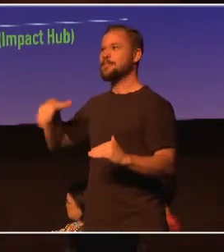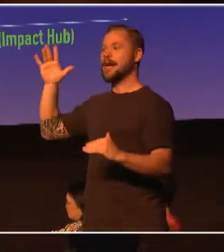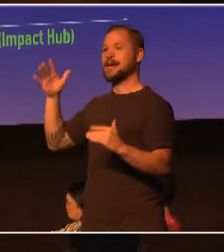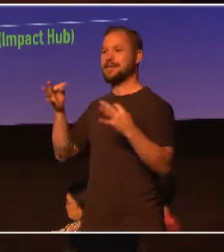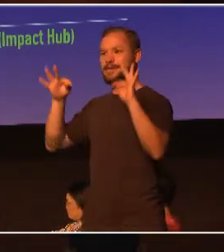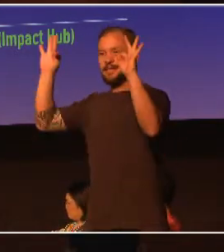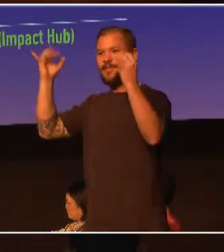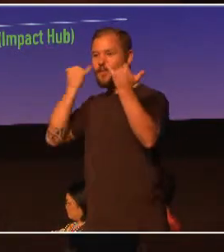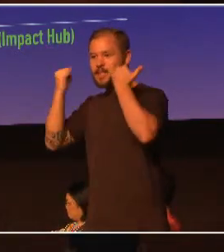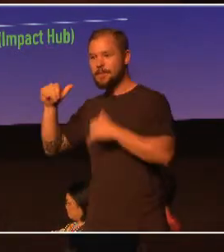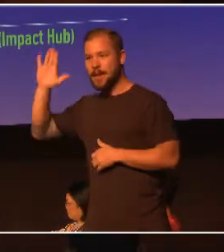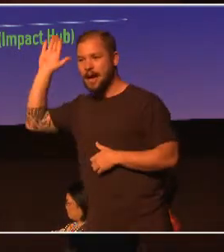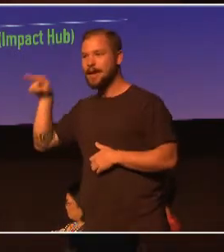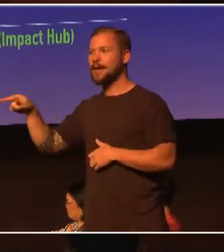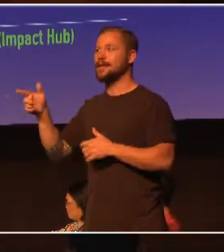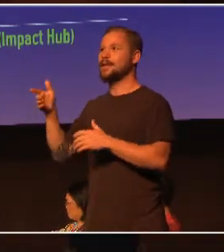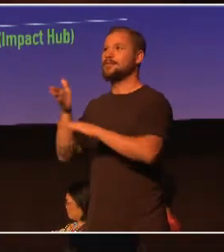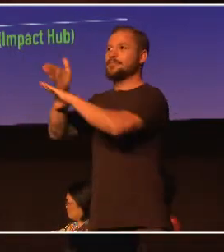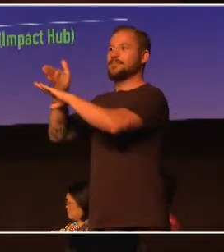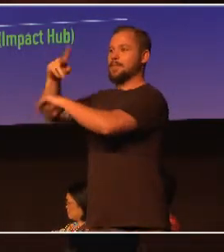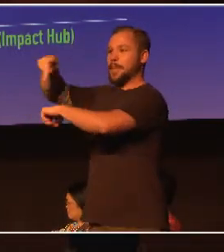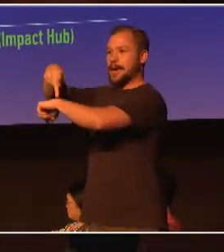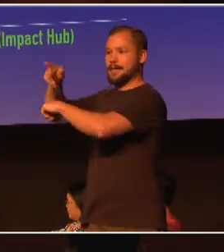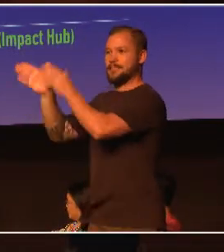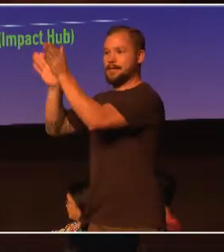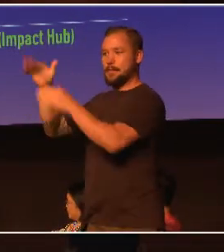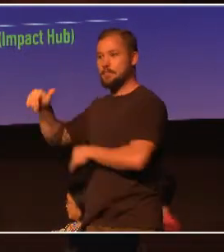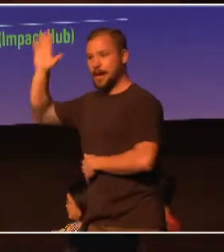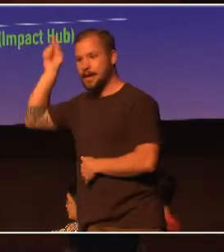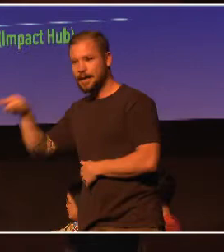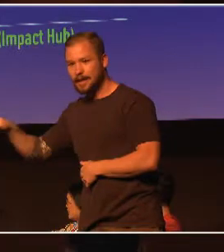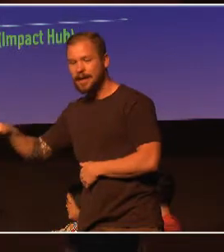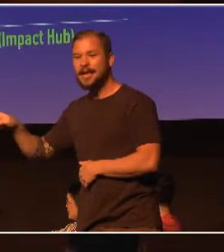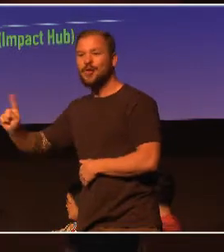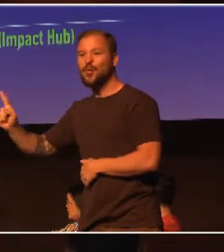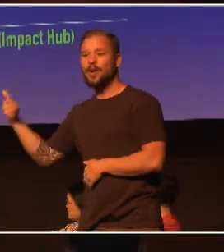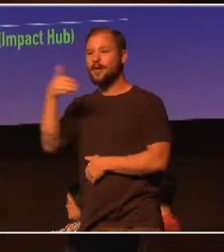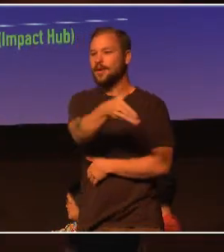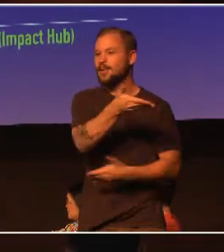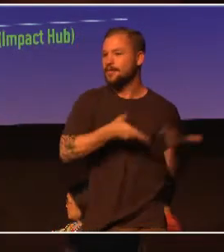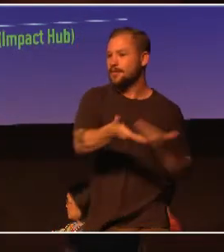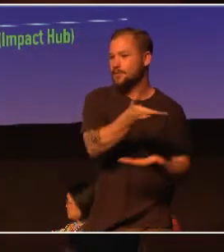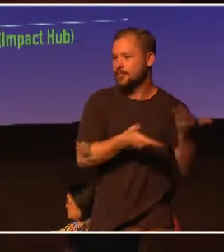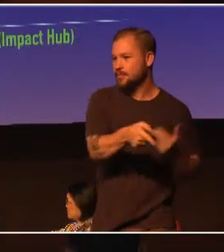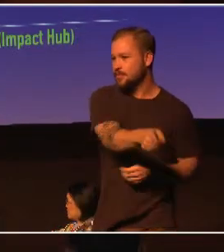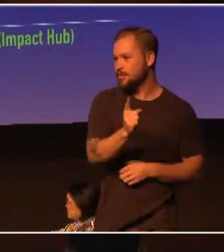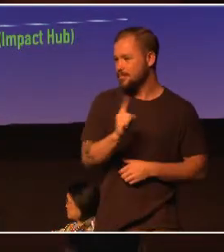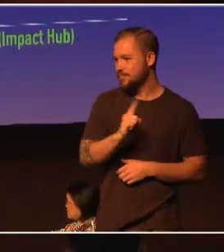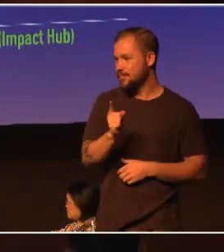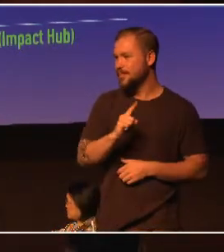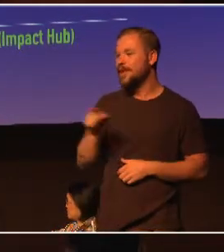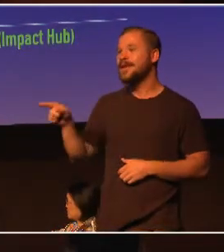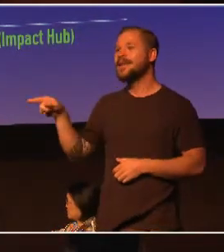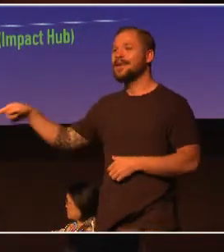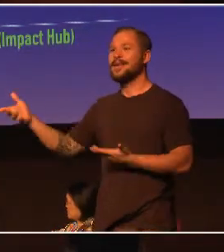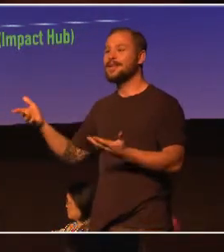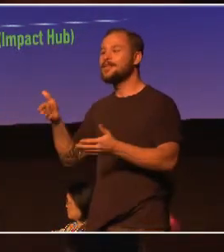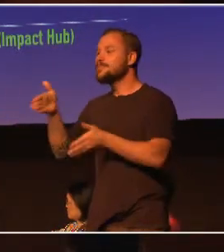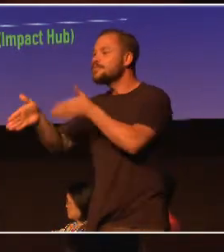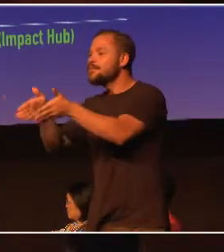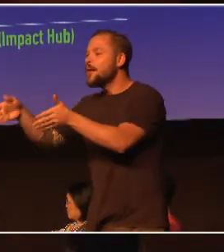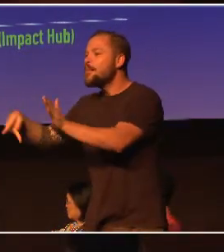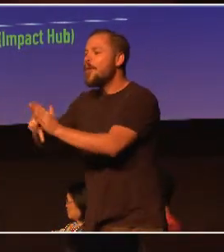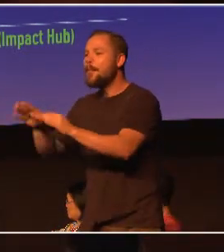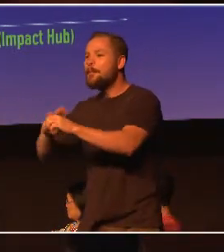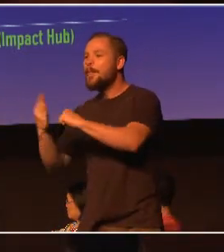tecnológicos, que viajam para o exterior, elas terminam não realmente interagindo com a população da cidade onde ela mora, etc. Então,